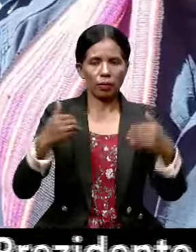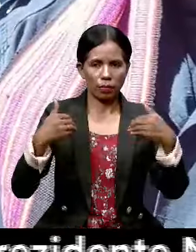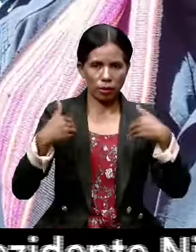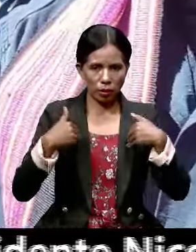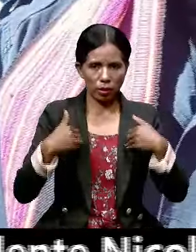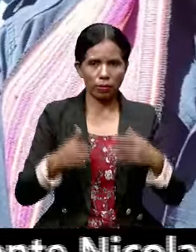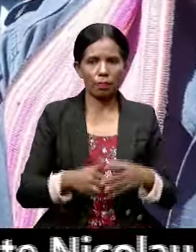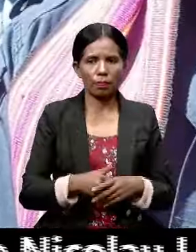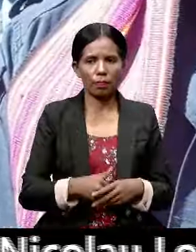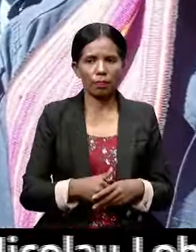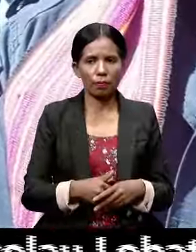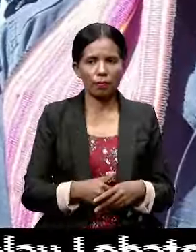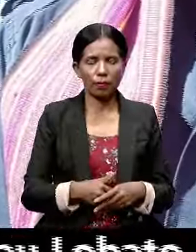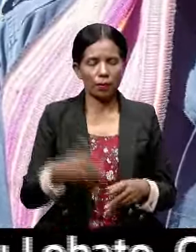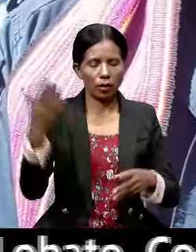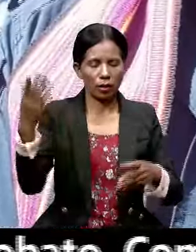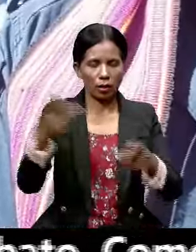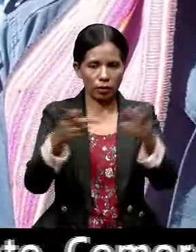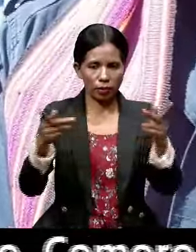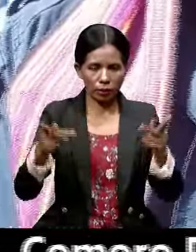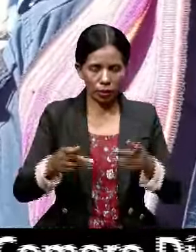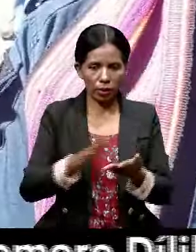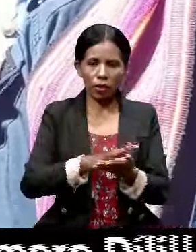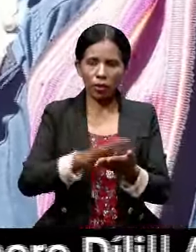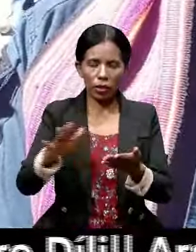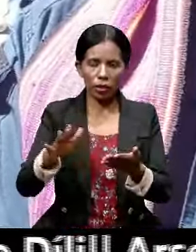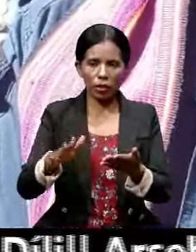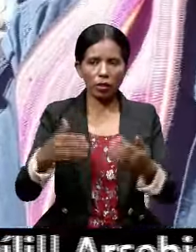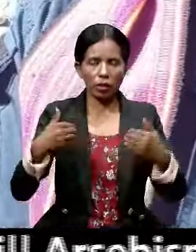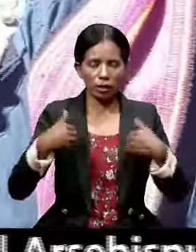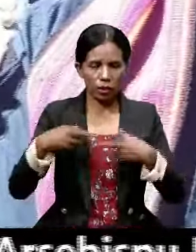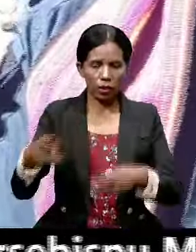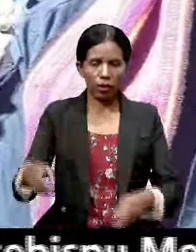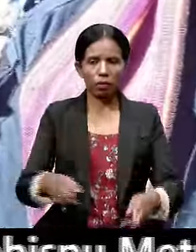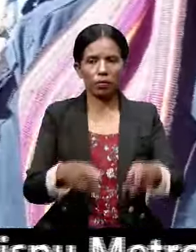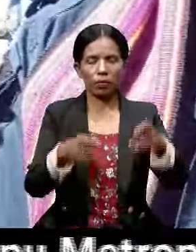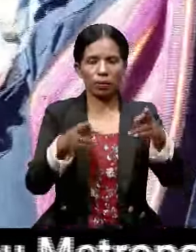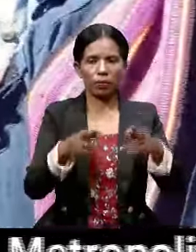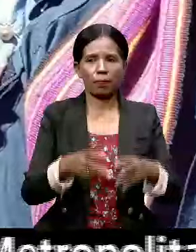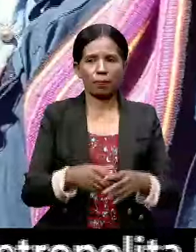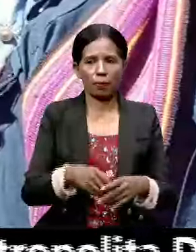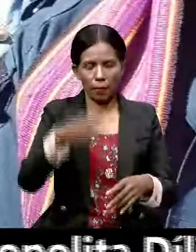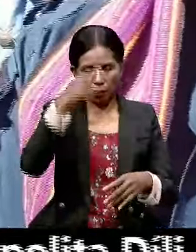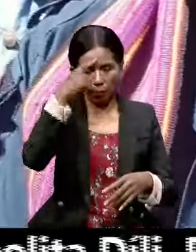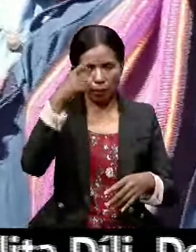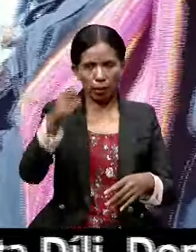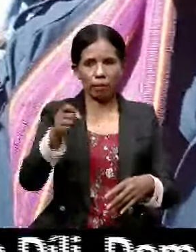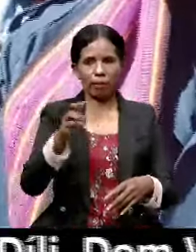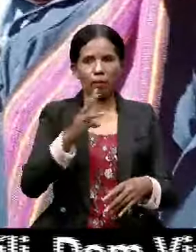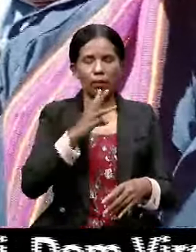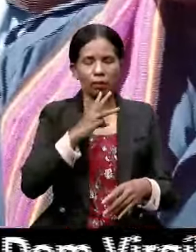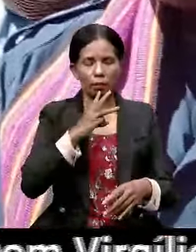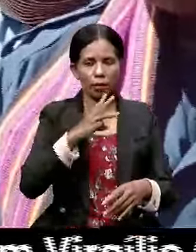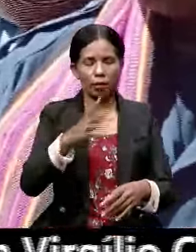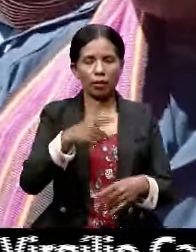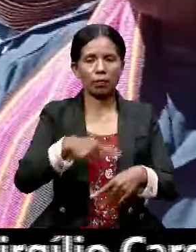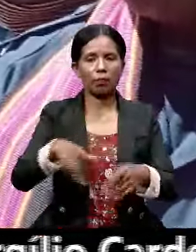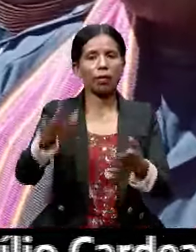ia rai tetu, ia motalara. tambah bebas siar